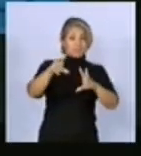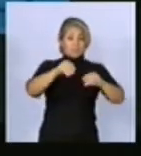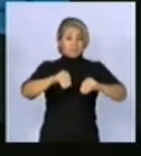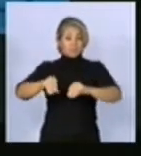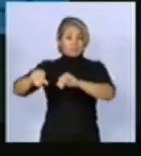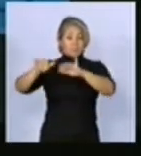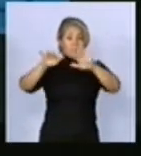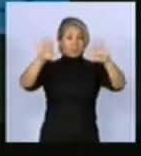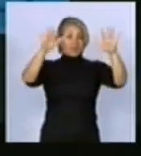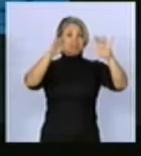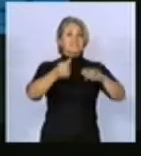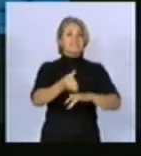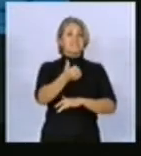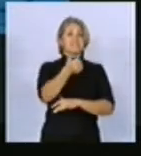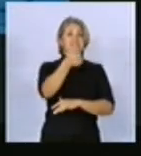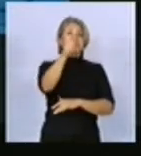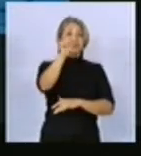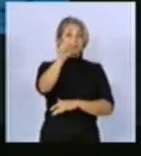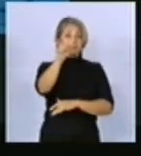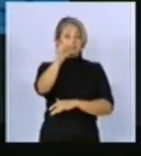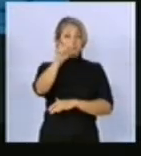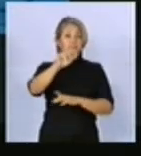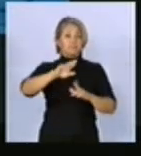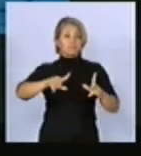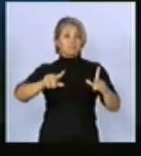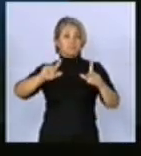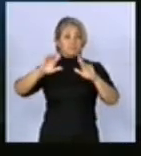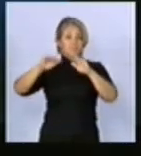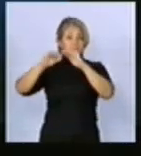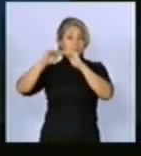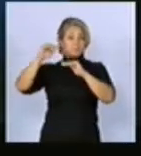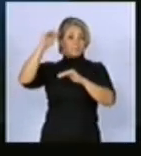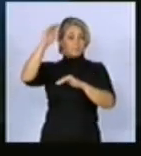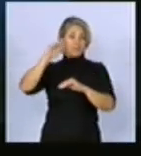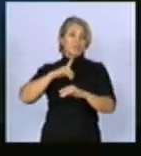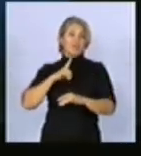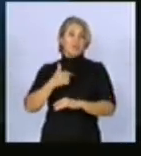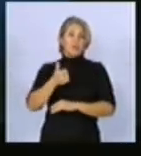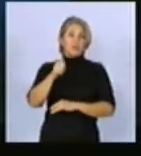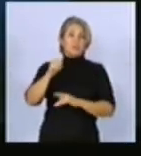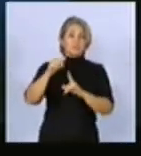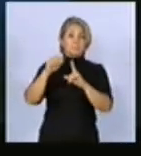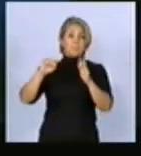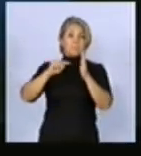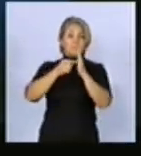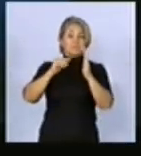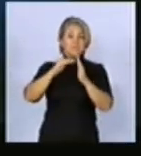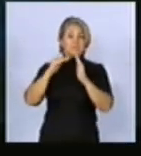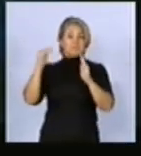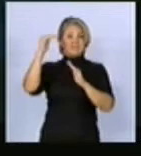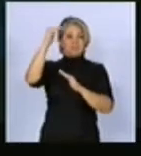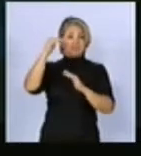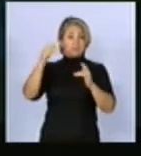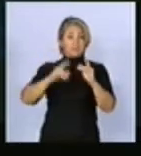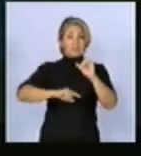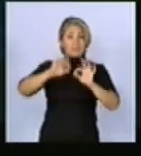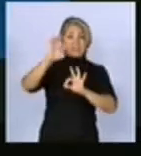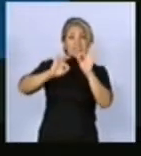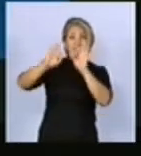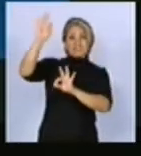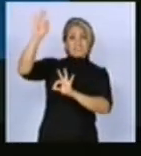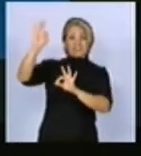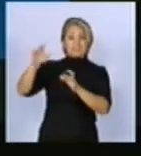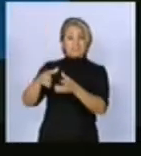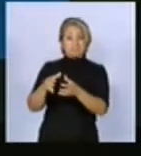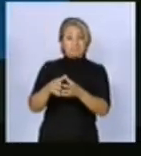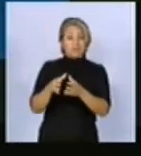Grossa já está em 71 microgramas por metro cúbico de ar 11 pontos acima Twitter que a Organização Mundial de Saúde